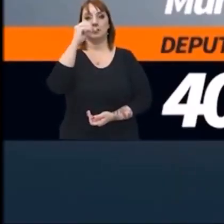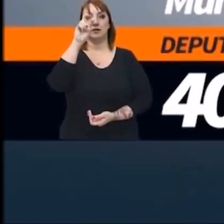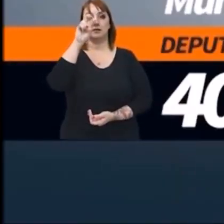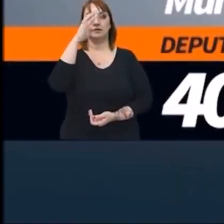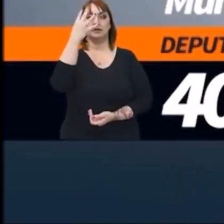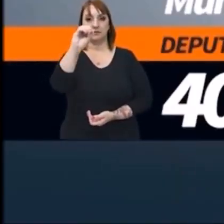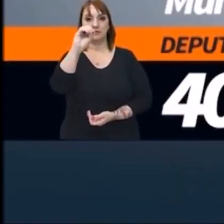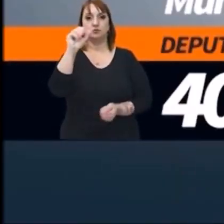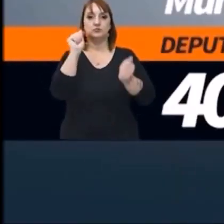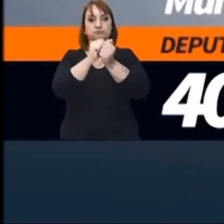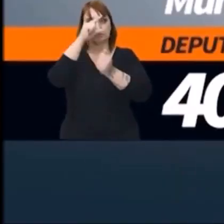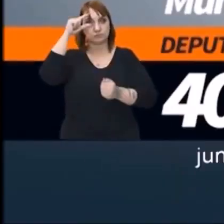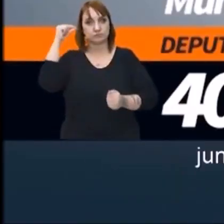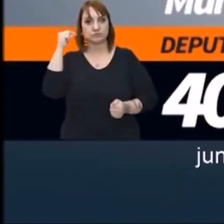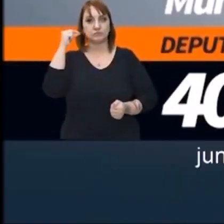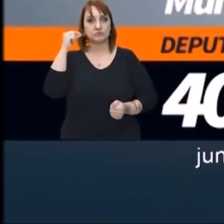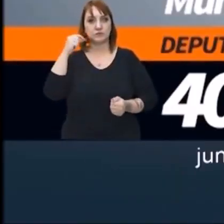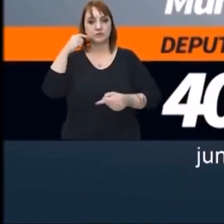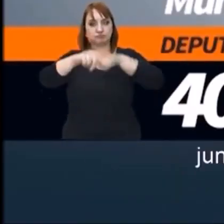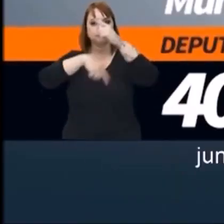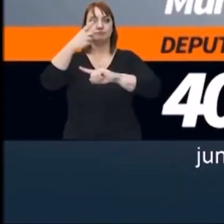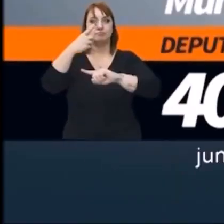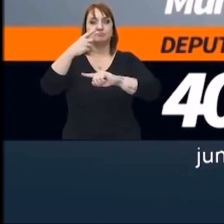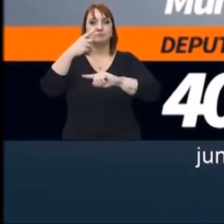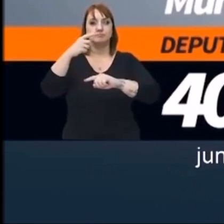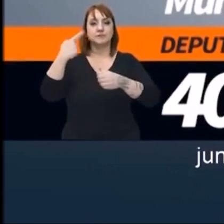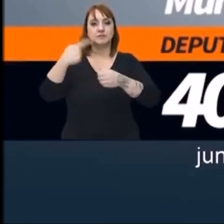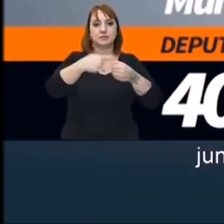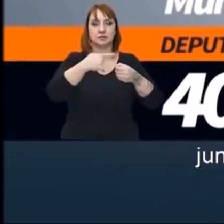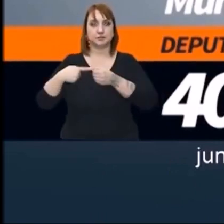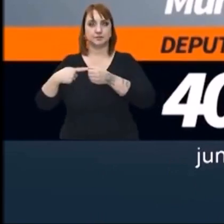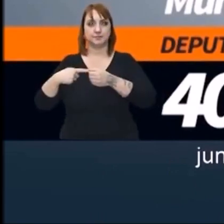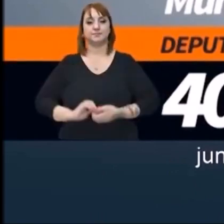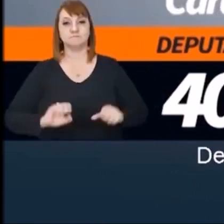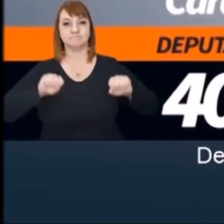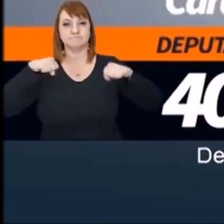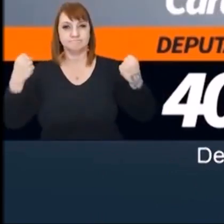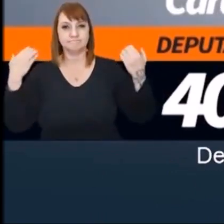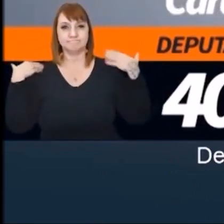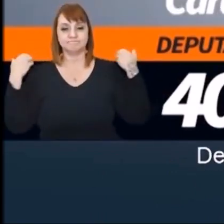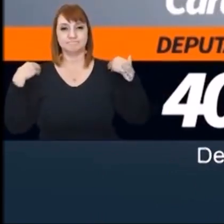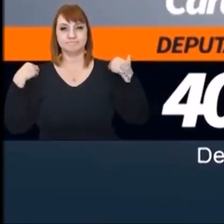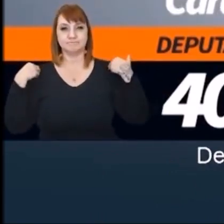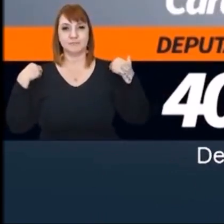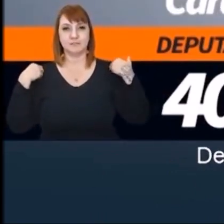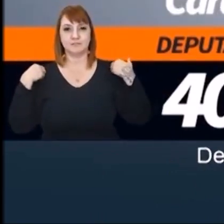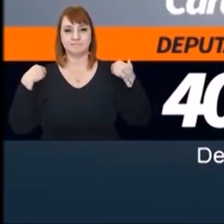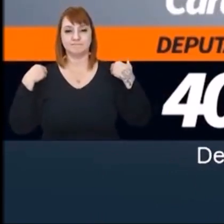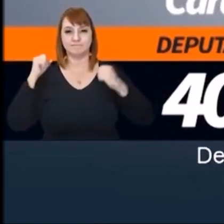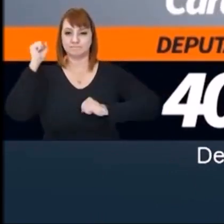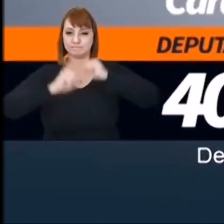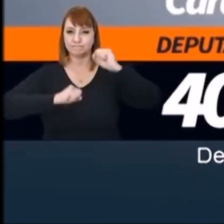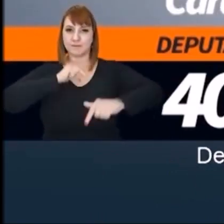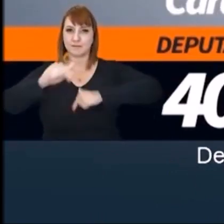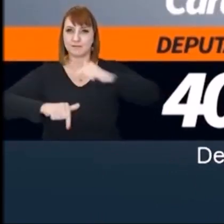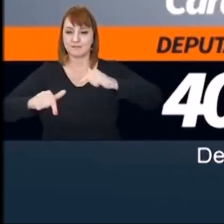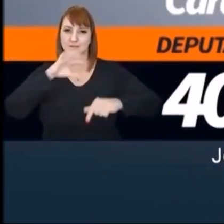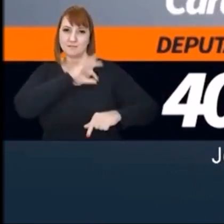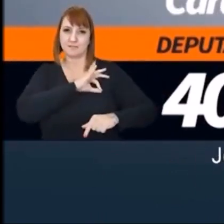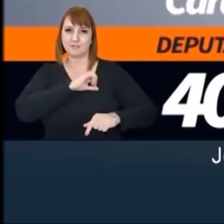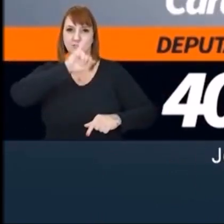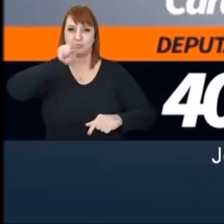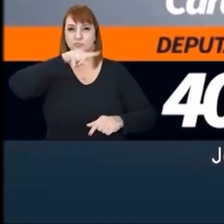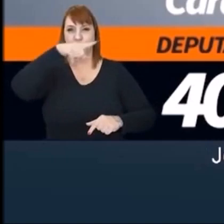40 540 junto com márcio frança para o desenvolvimento do e mail defendo o turismo como fonte geradora de emprego e